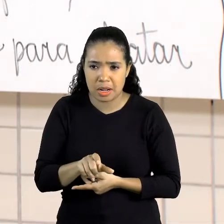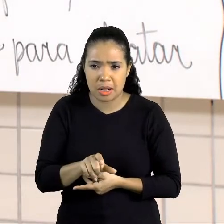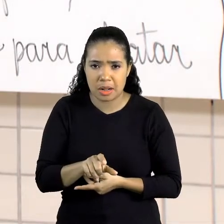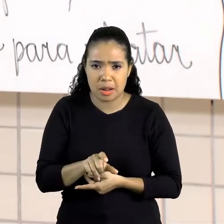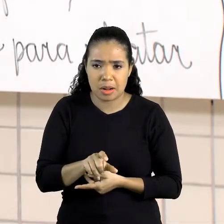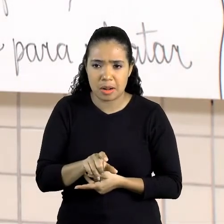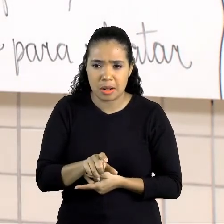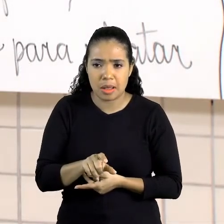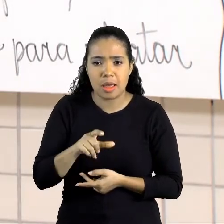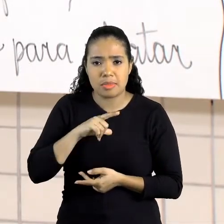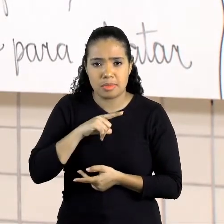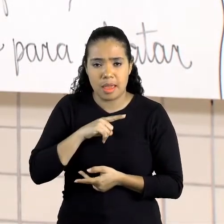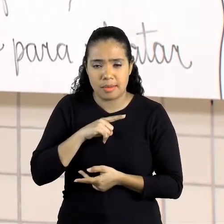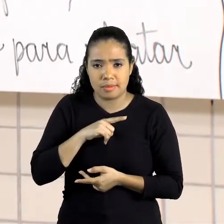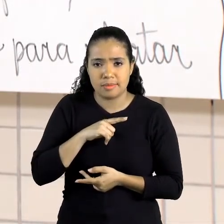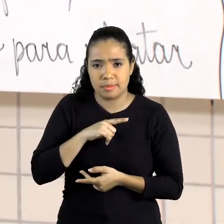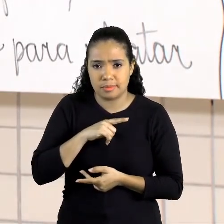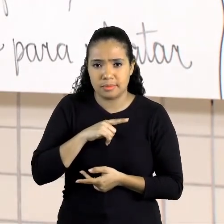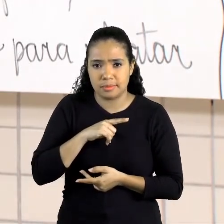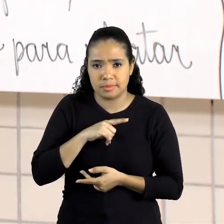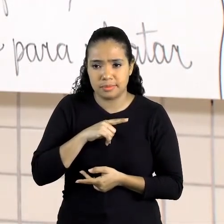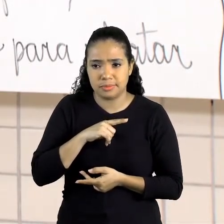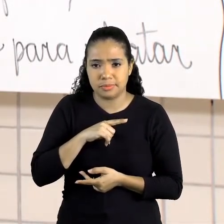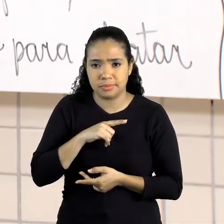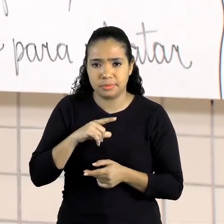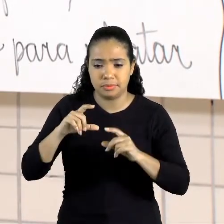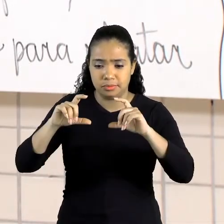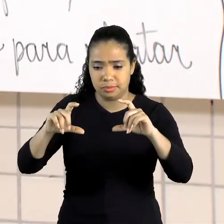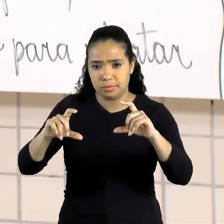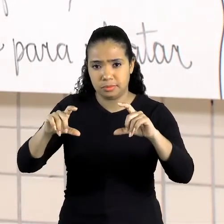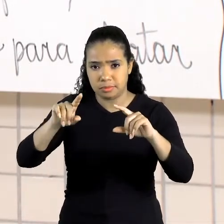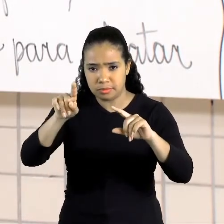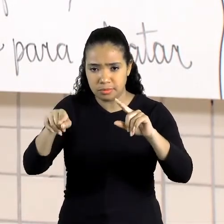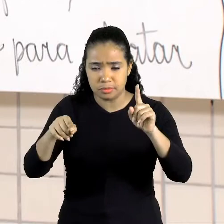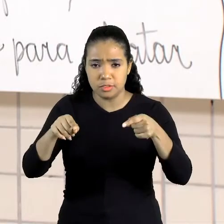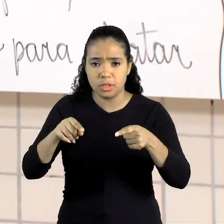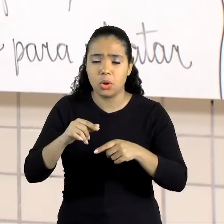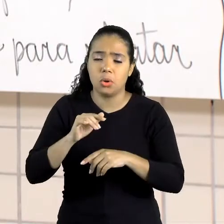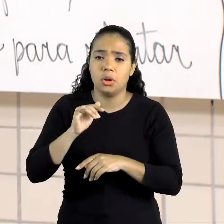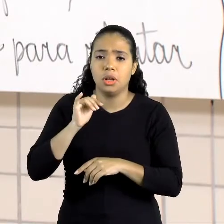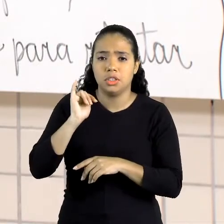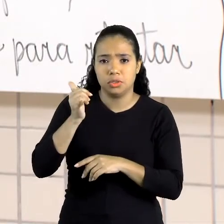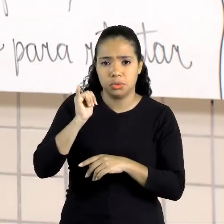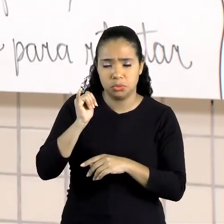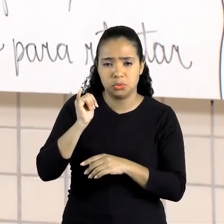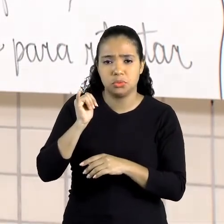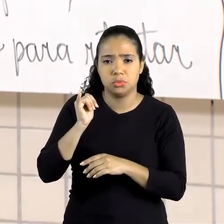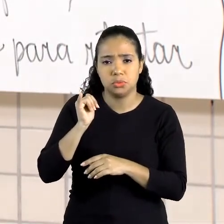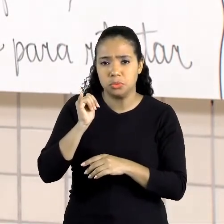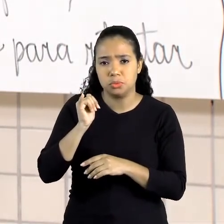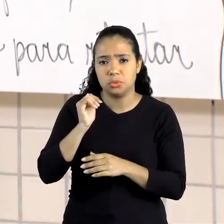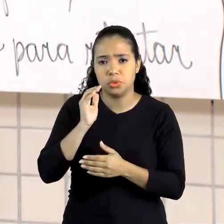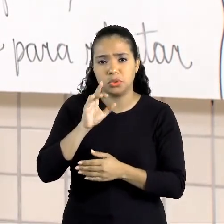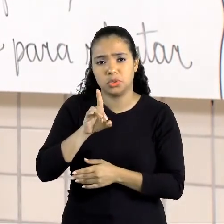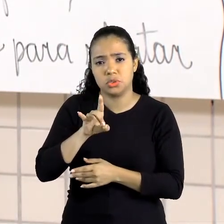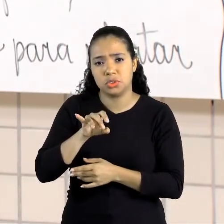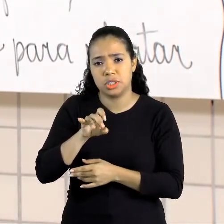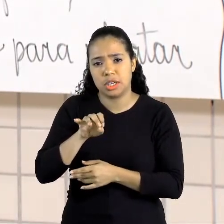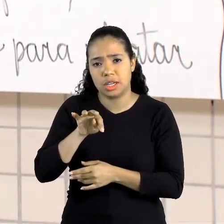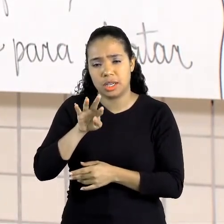sinal do travessão. No discurso indireto, o narrador, ele fala pelo